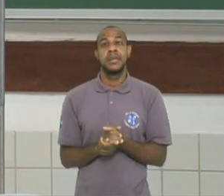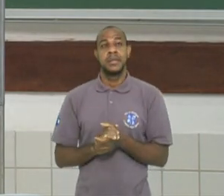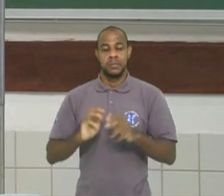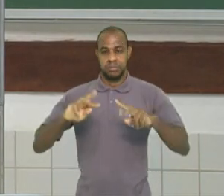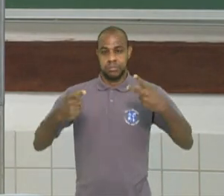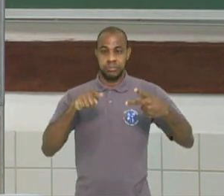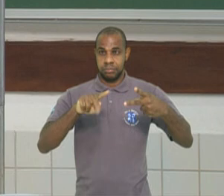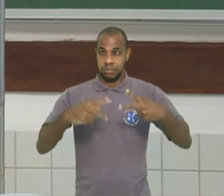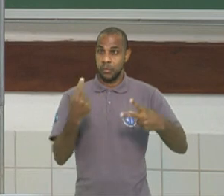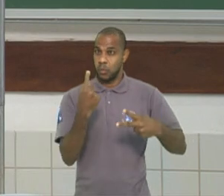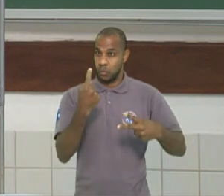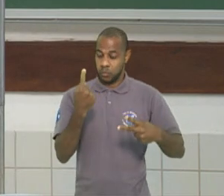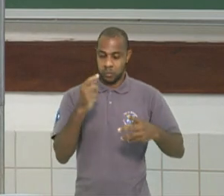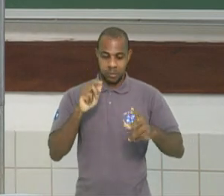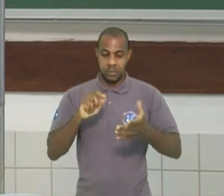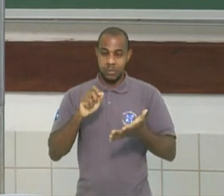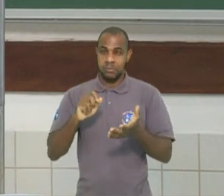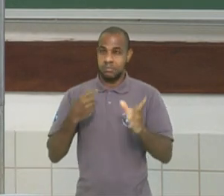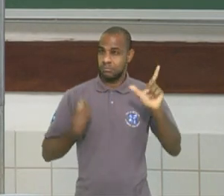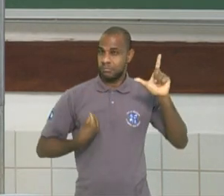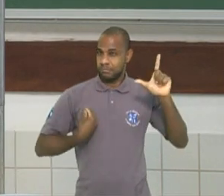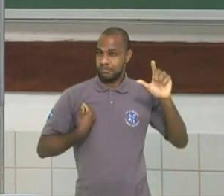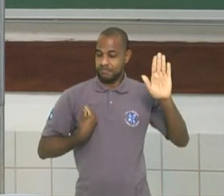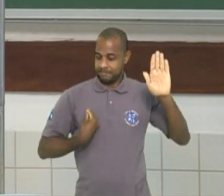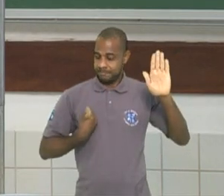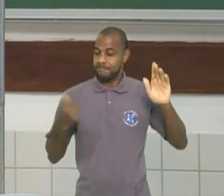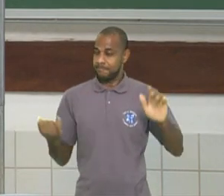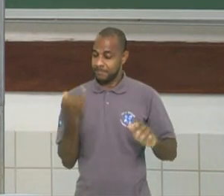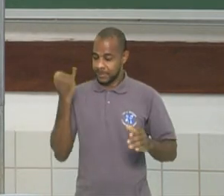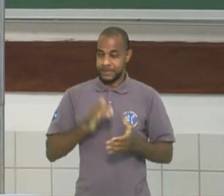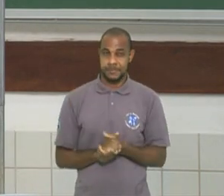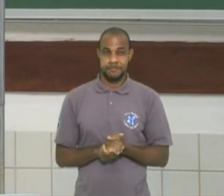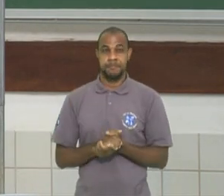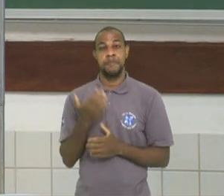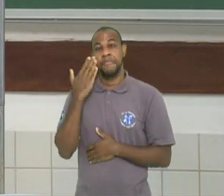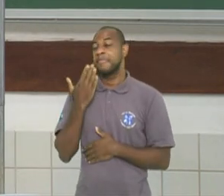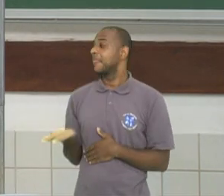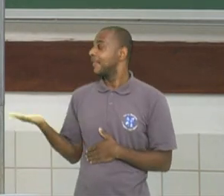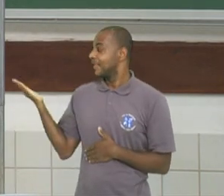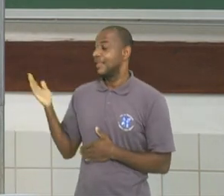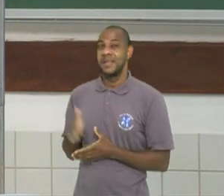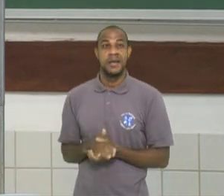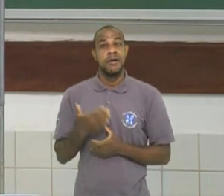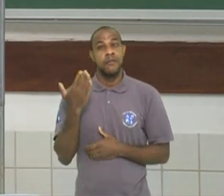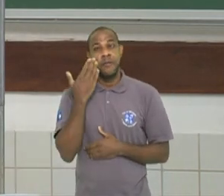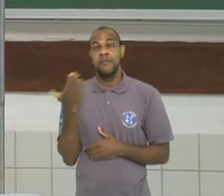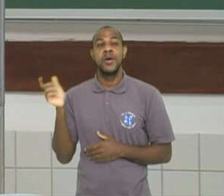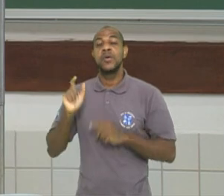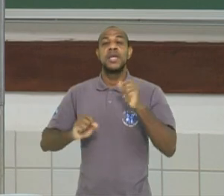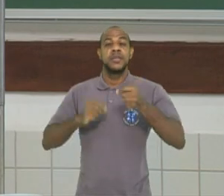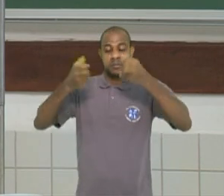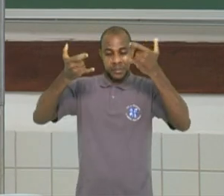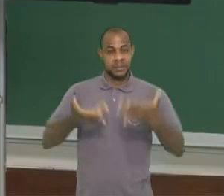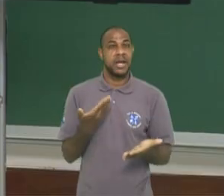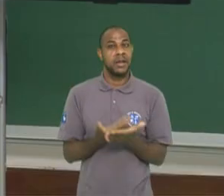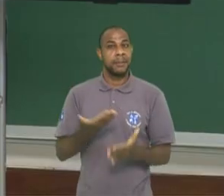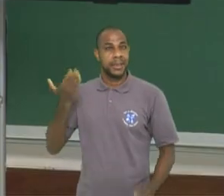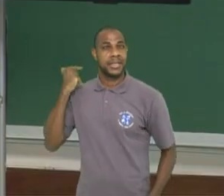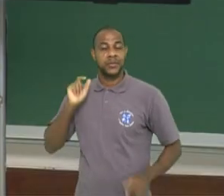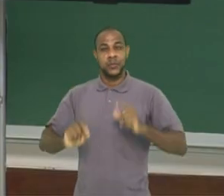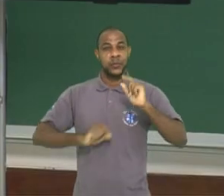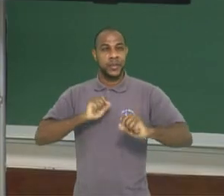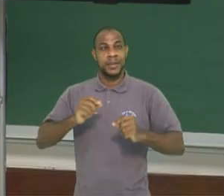número 1 não esqueça Tá pessoal Garanta lá que você vai receber a presença Ok vamos lá então vamos ver o que que nós vimos na aula passada